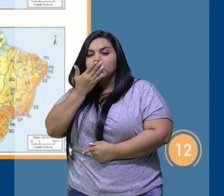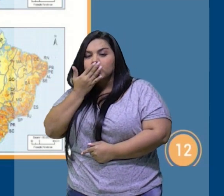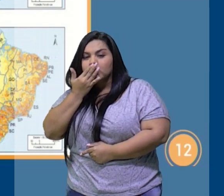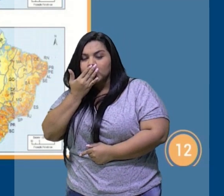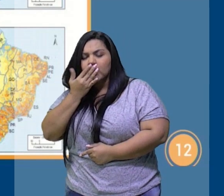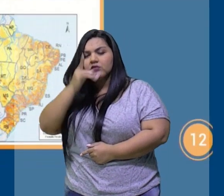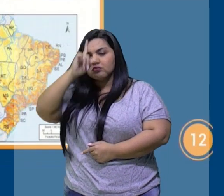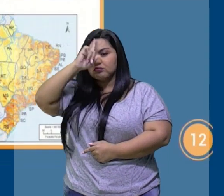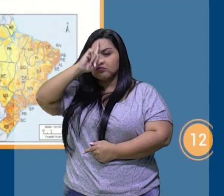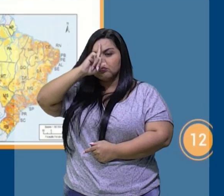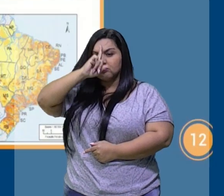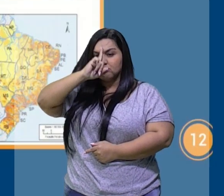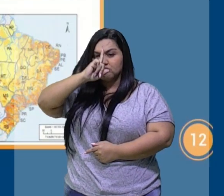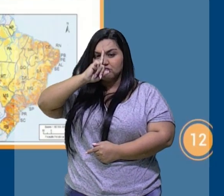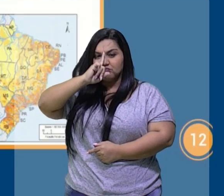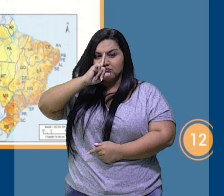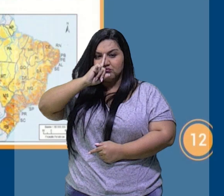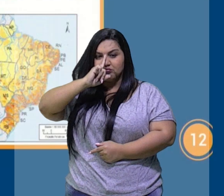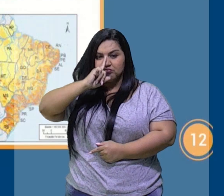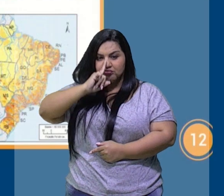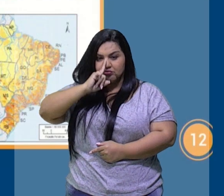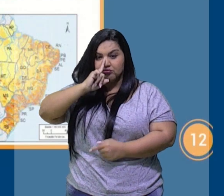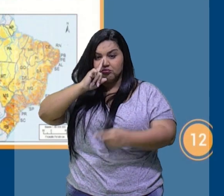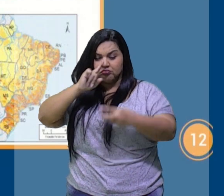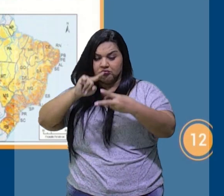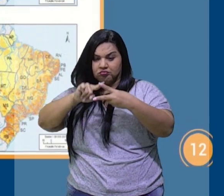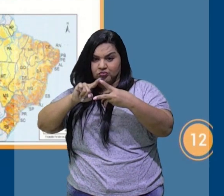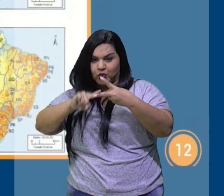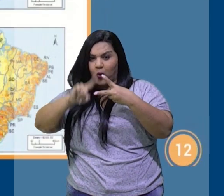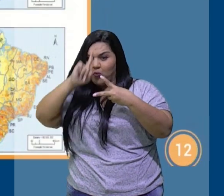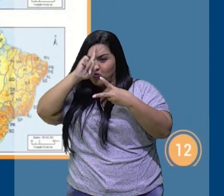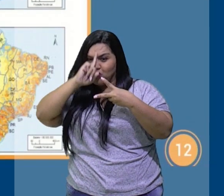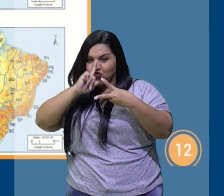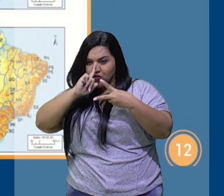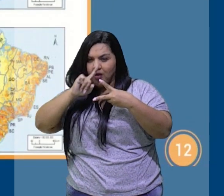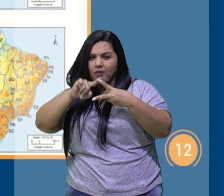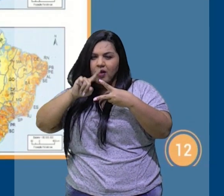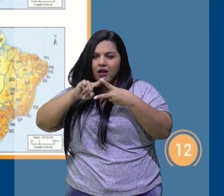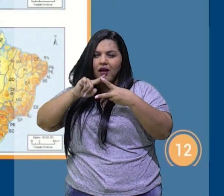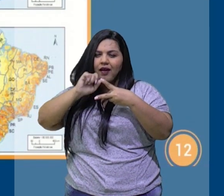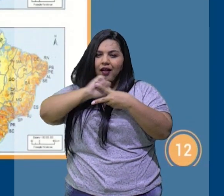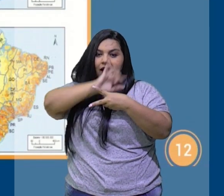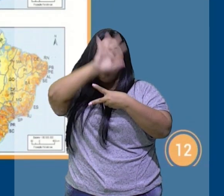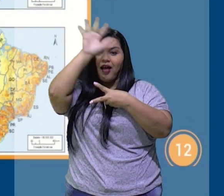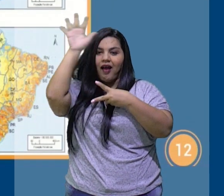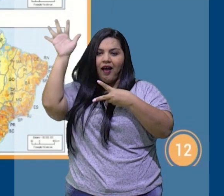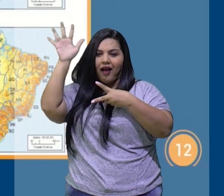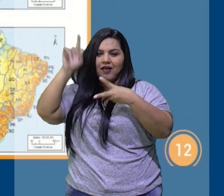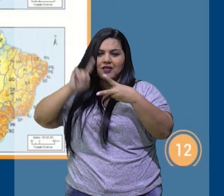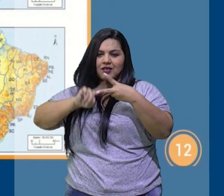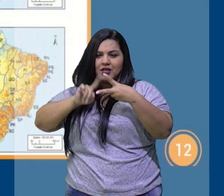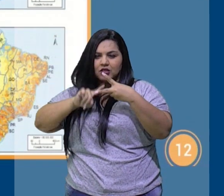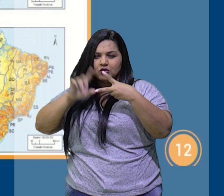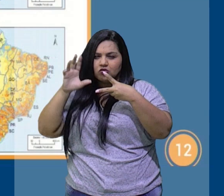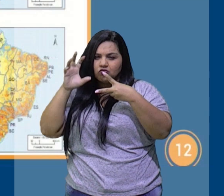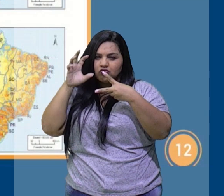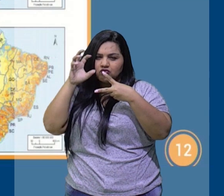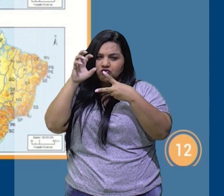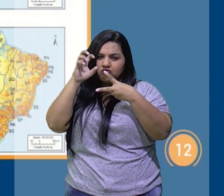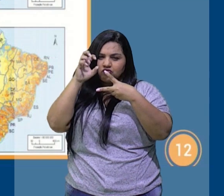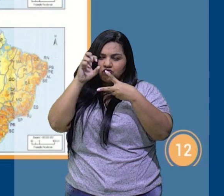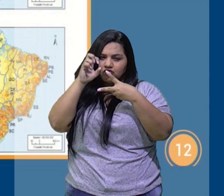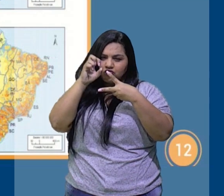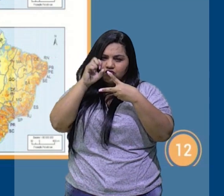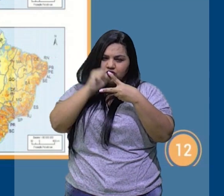amarelo, duas tonalidades de amarelo, né? E ele vai aí ficando uma tonalidade